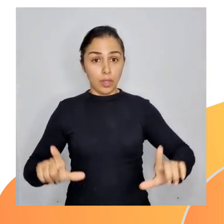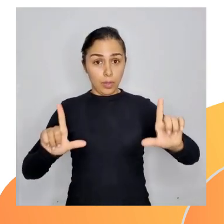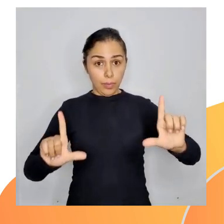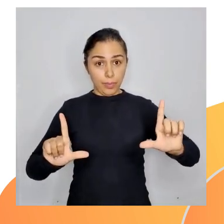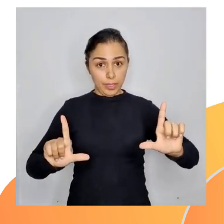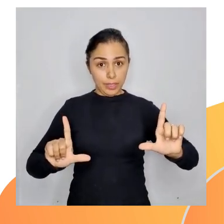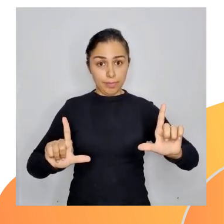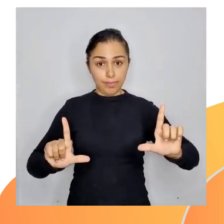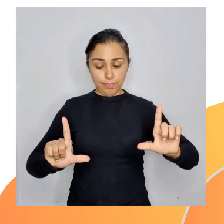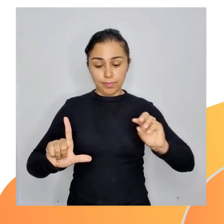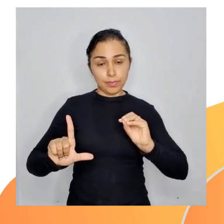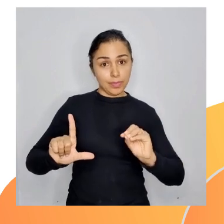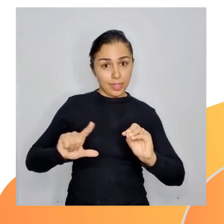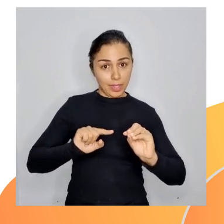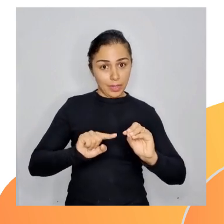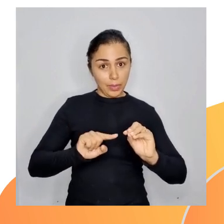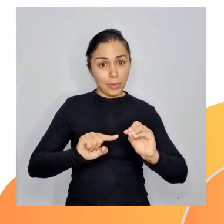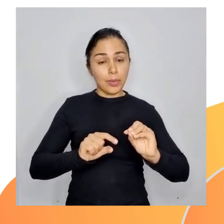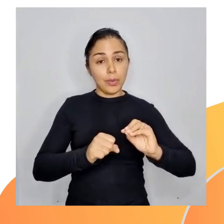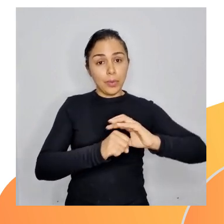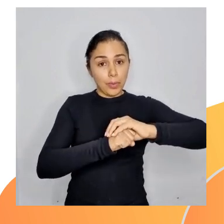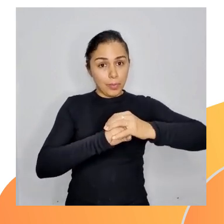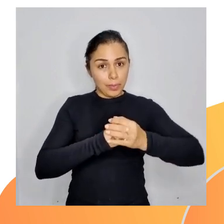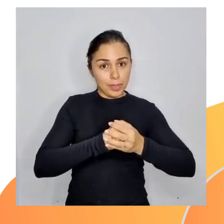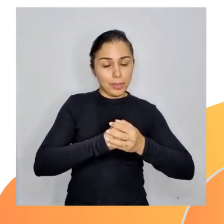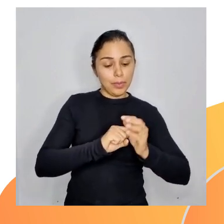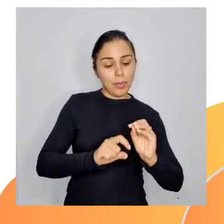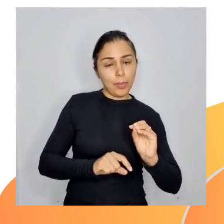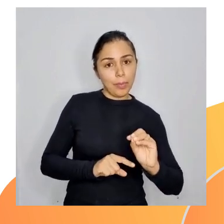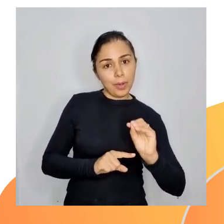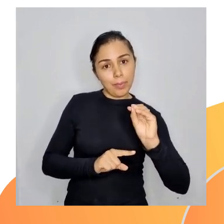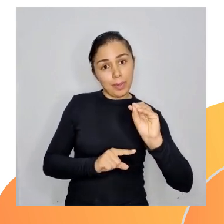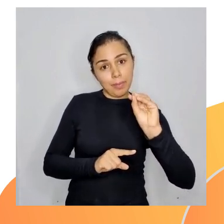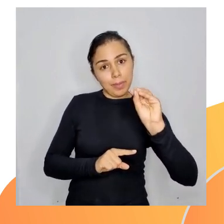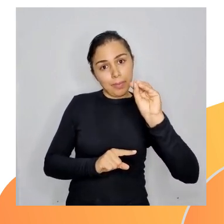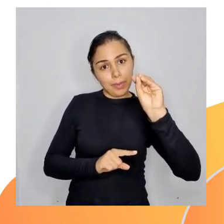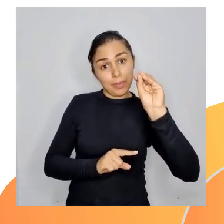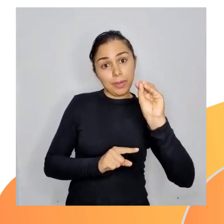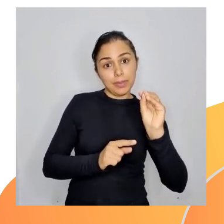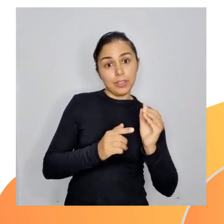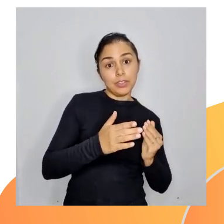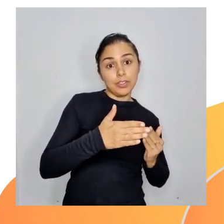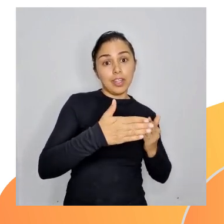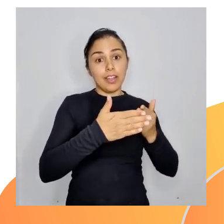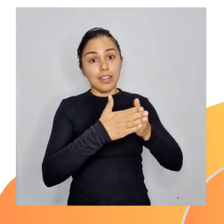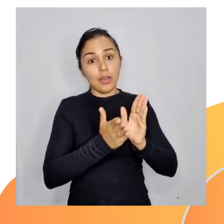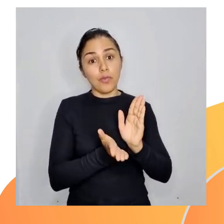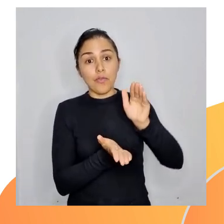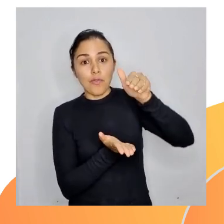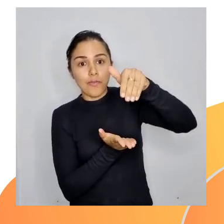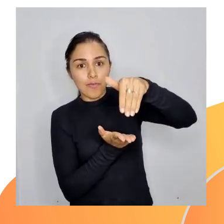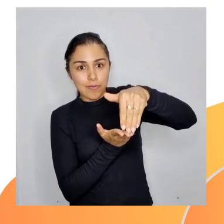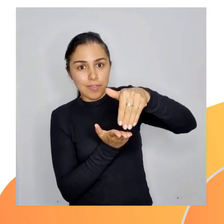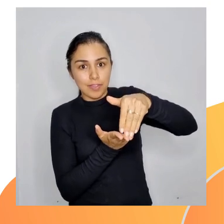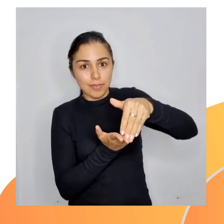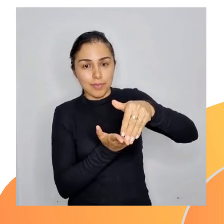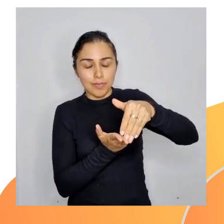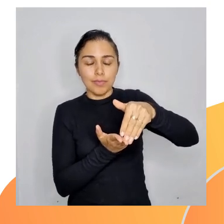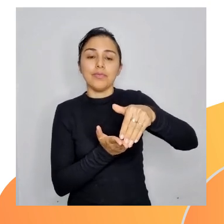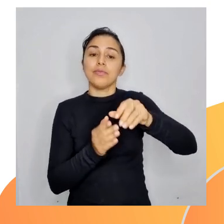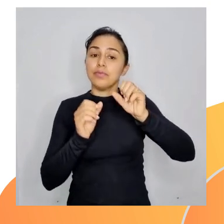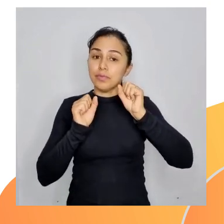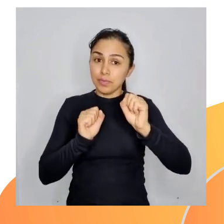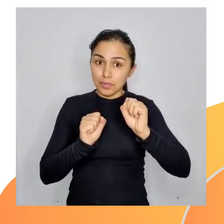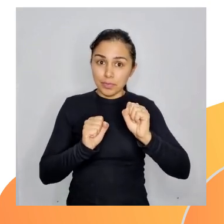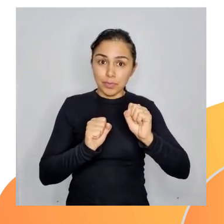consegue ultrapassar todo o tabuleiro e consegue chegar do lado oposto do seu adversário, ele pode